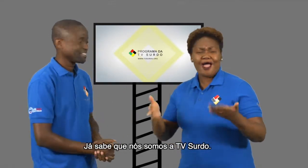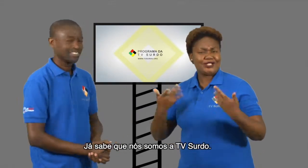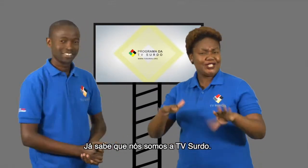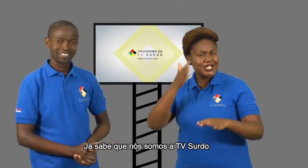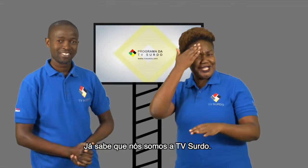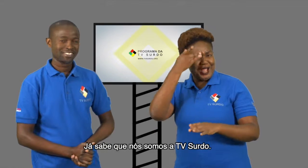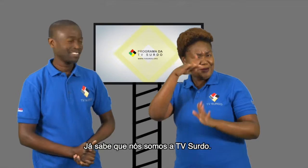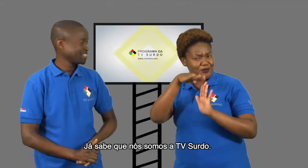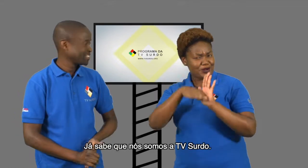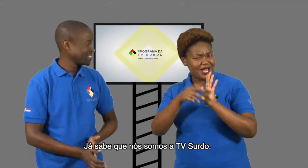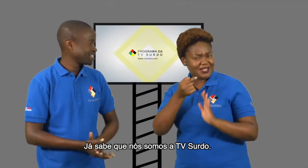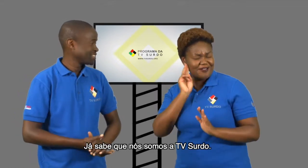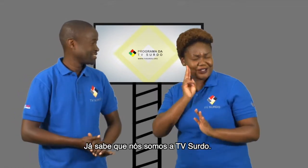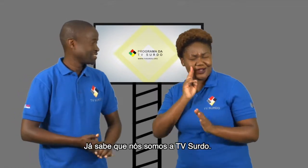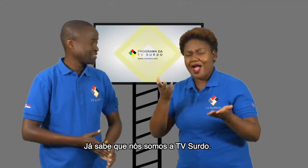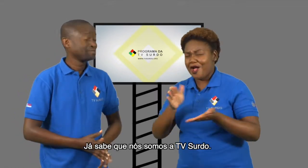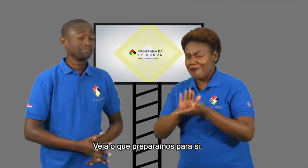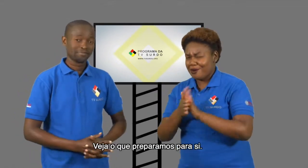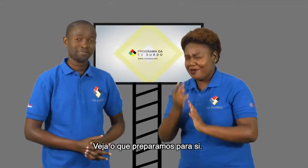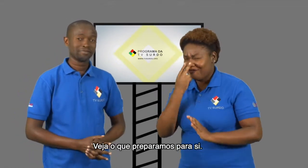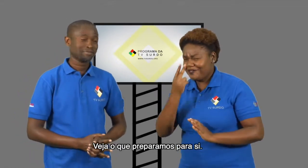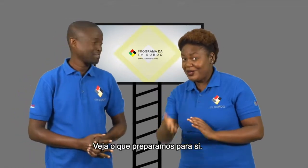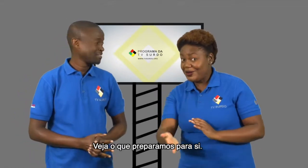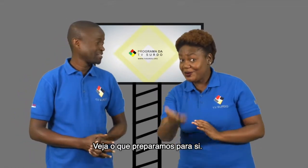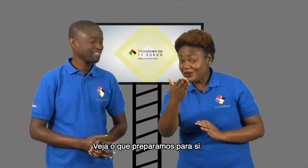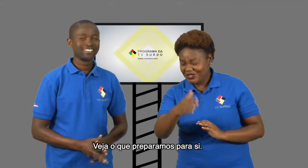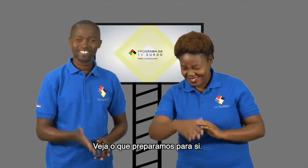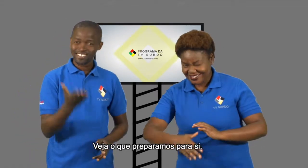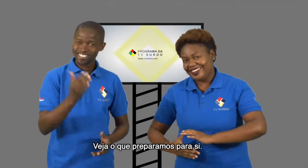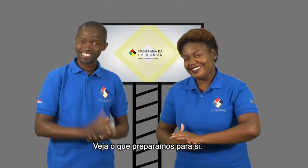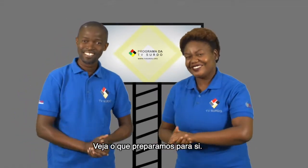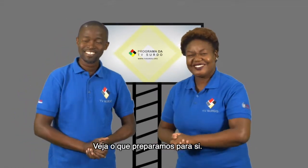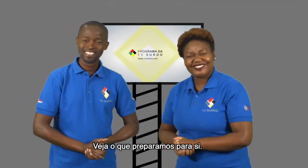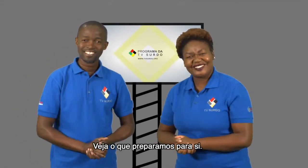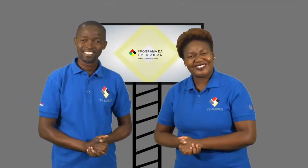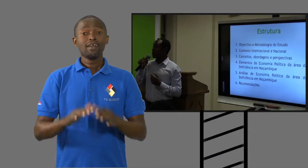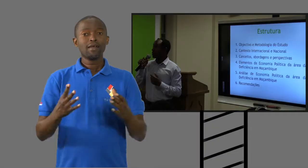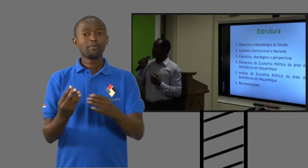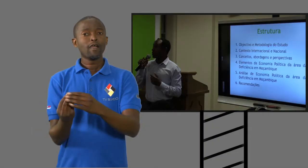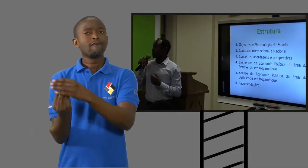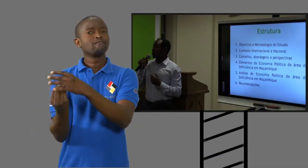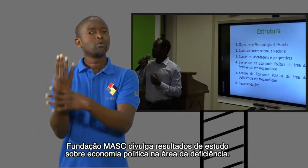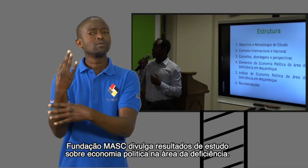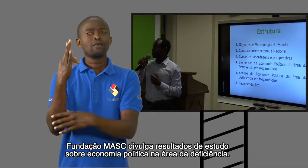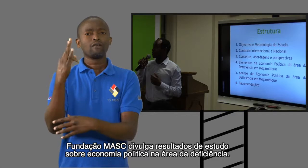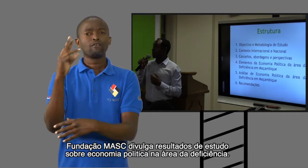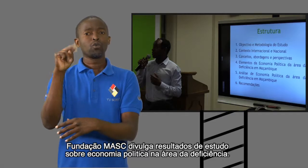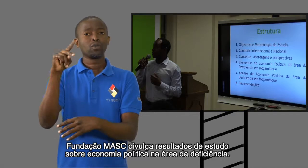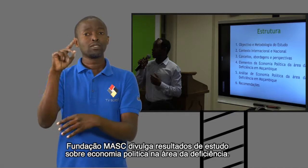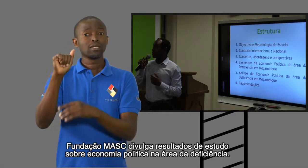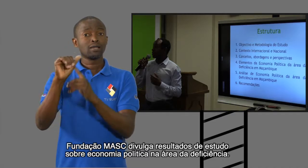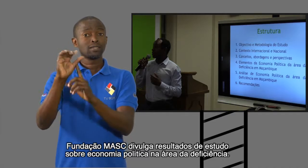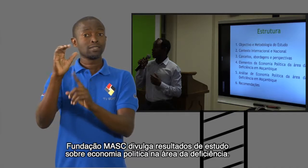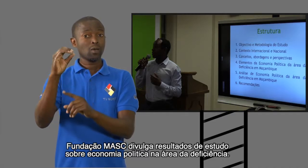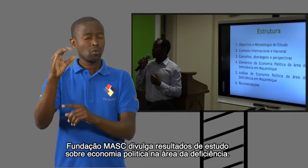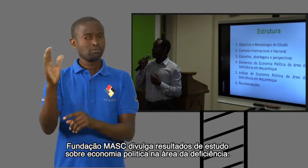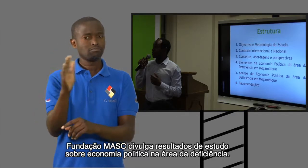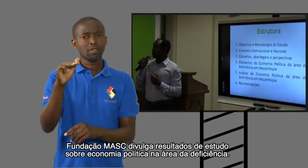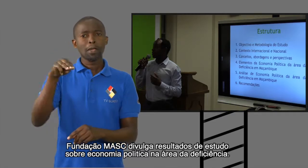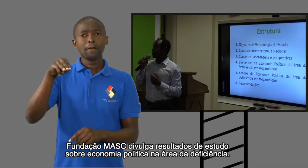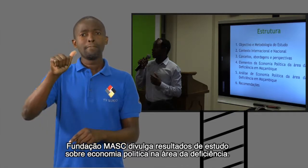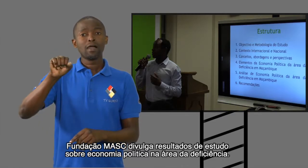sabe que nós somos a TV Surdo. Veja o que preparamos para si. A Fundação Masque divulga